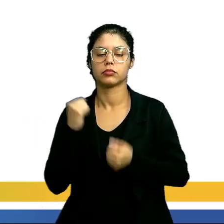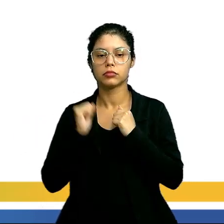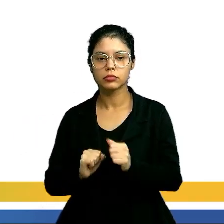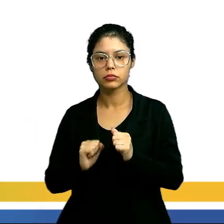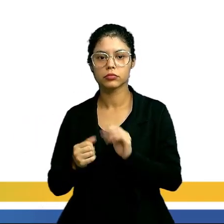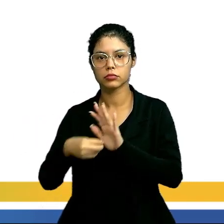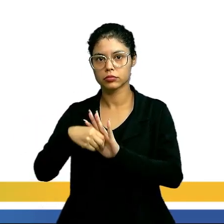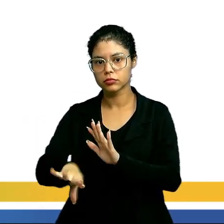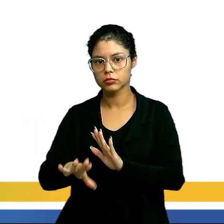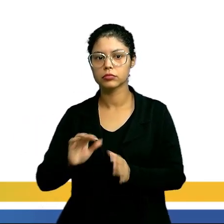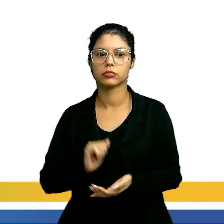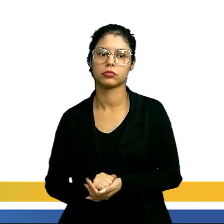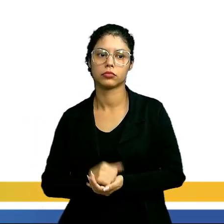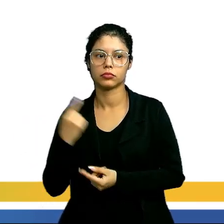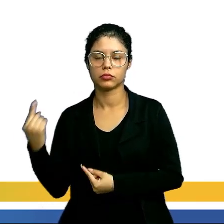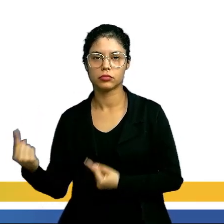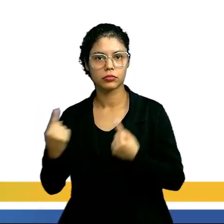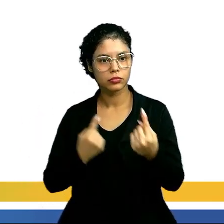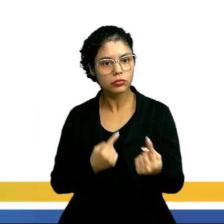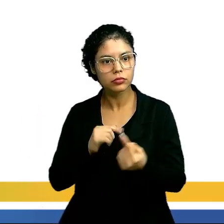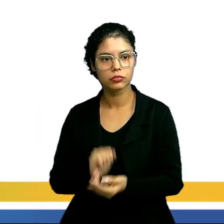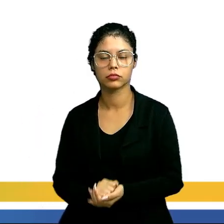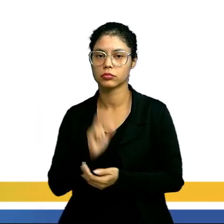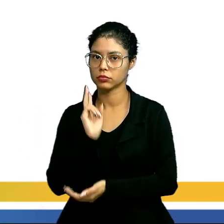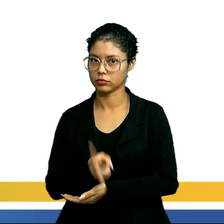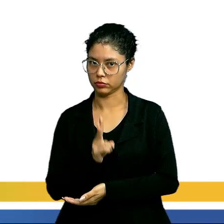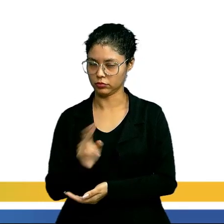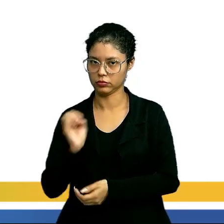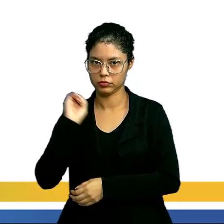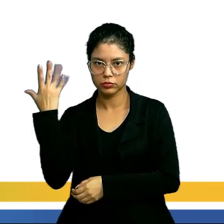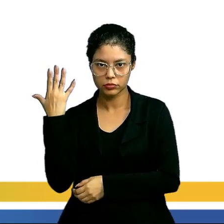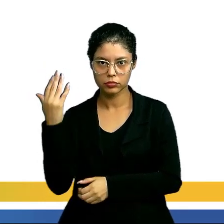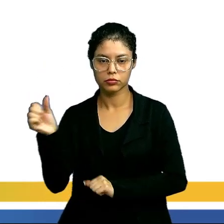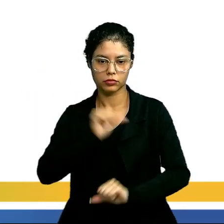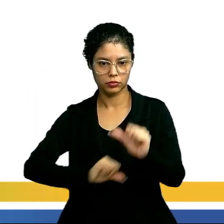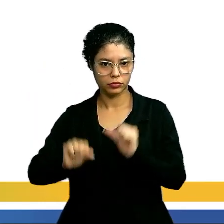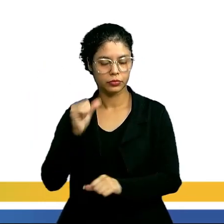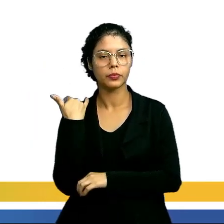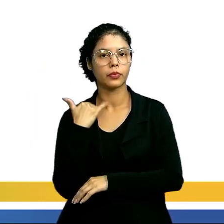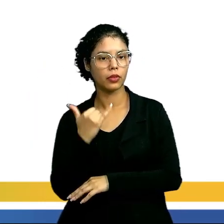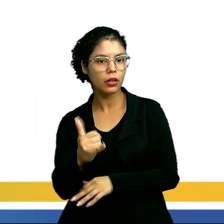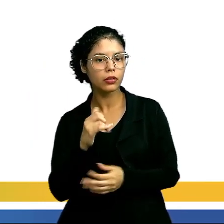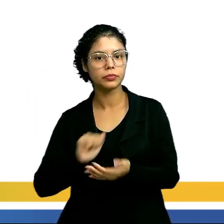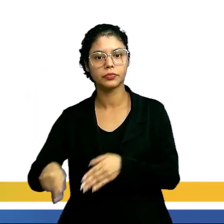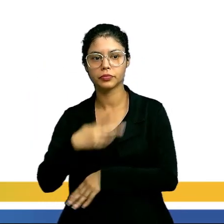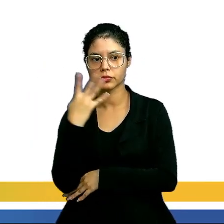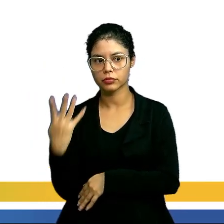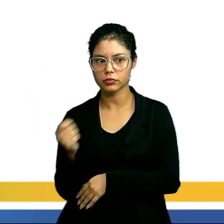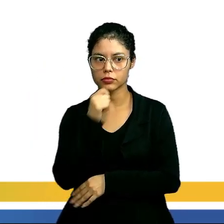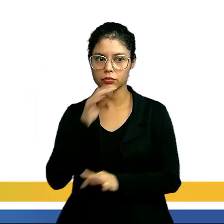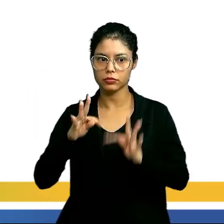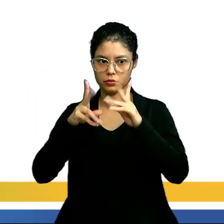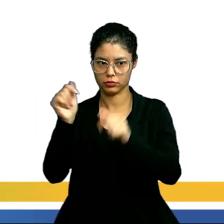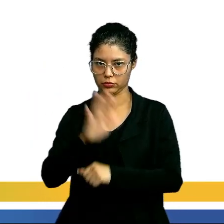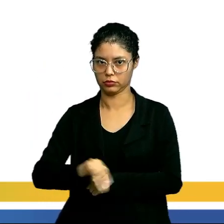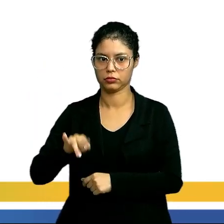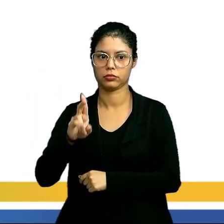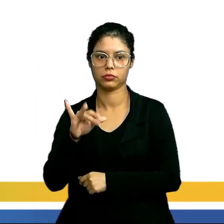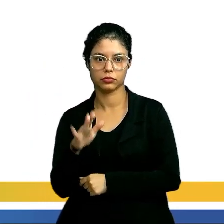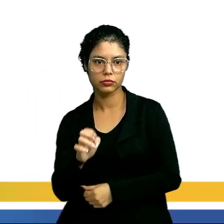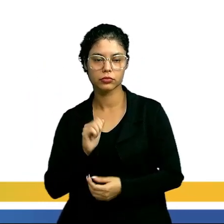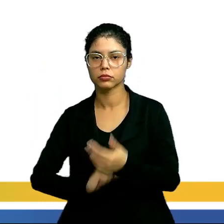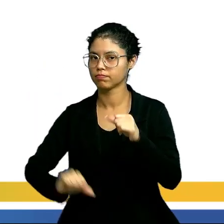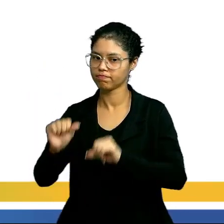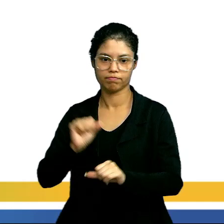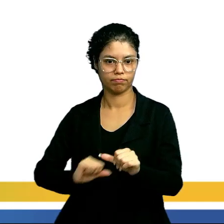ou transformada de um objeto para outro. Sempre que ocorre uma transformação de energia, a quantidade de energia total do universo ela não